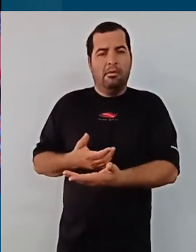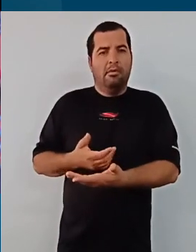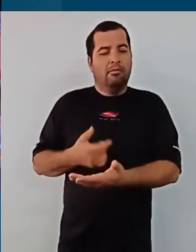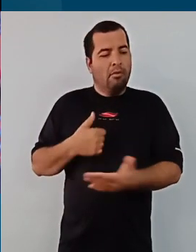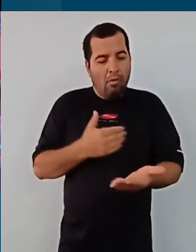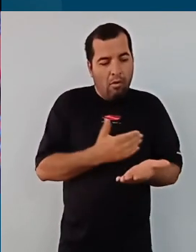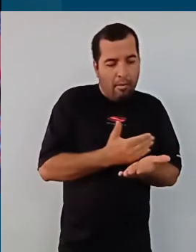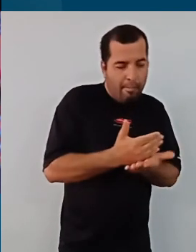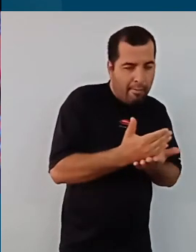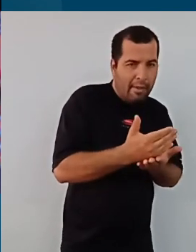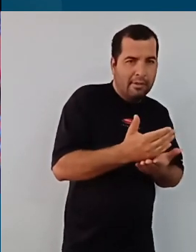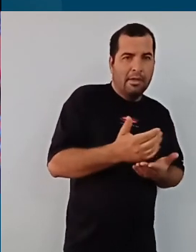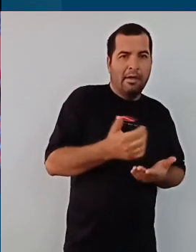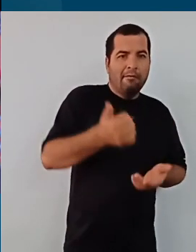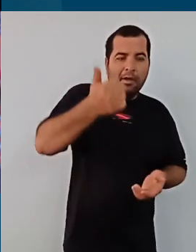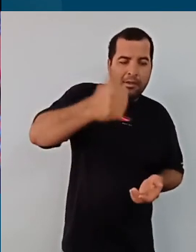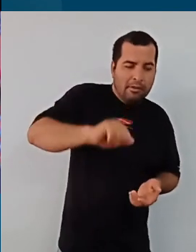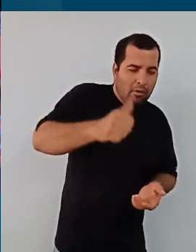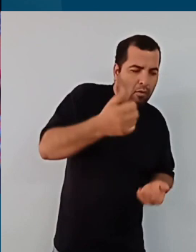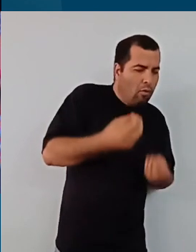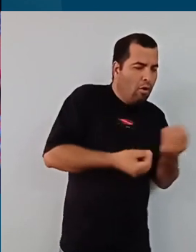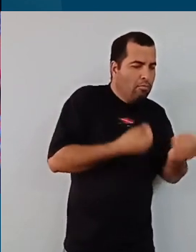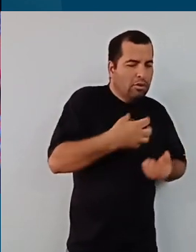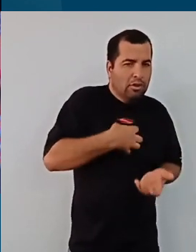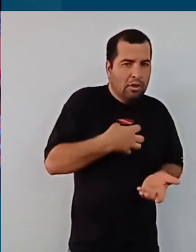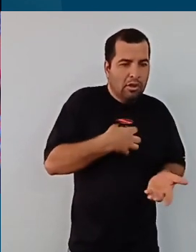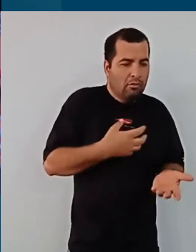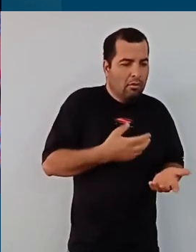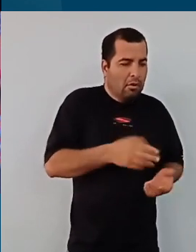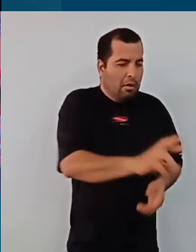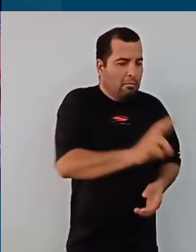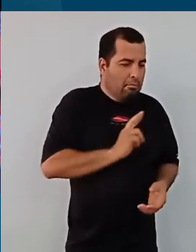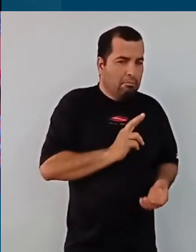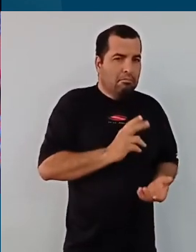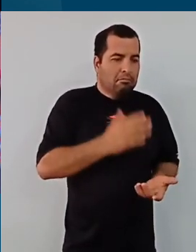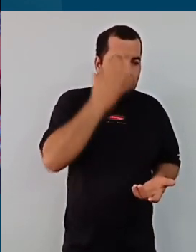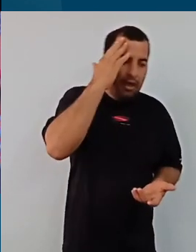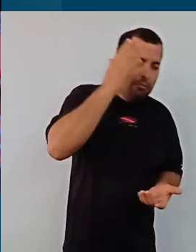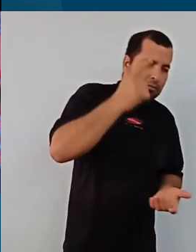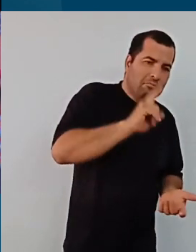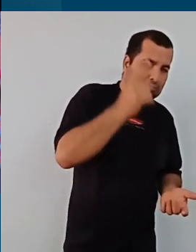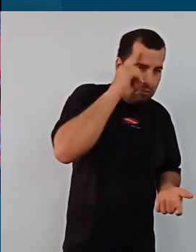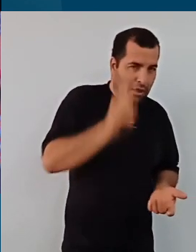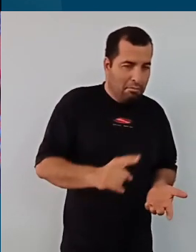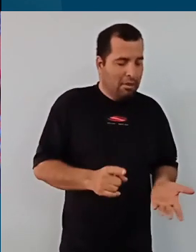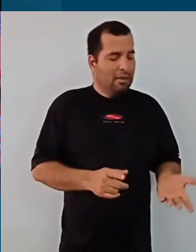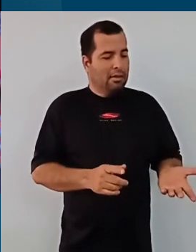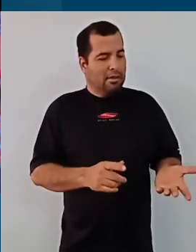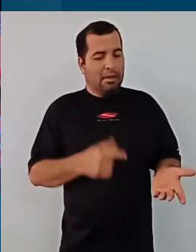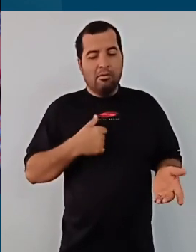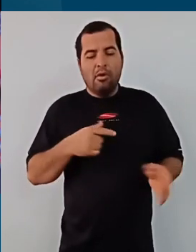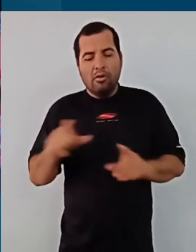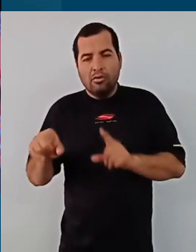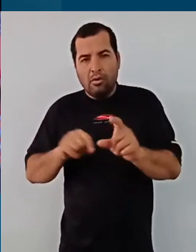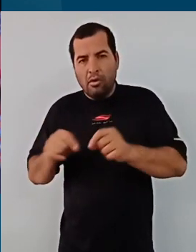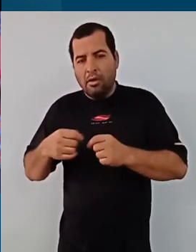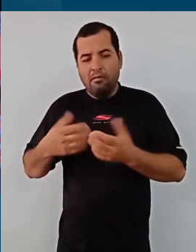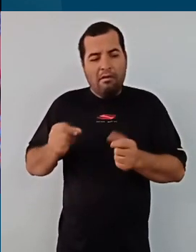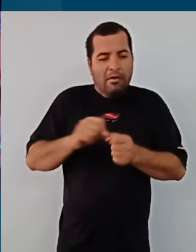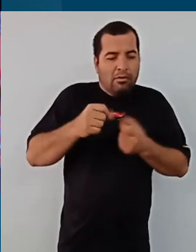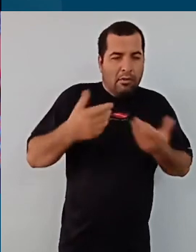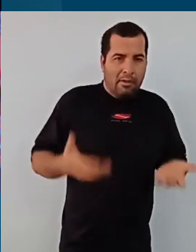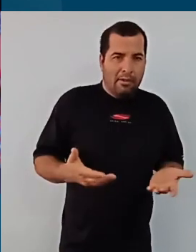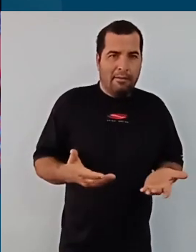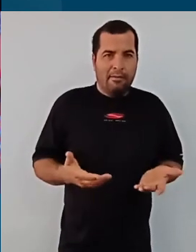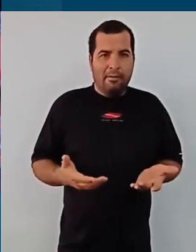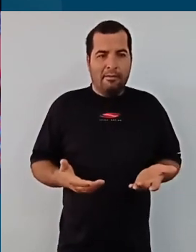fazendo a avaliação diagnóstica e ela nos dá uma ideia das escolhas que a gente vai fazer a partir dela, aí